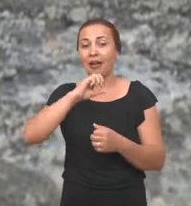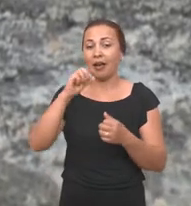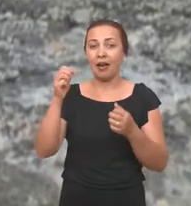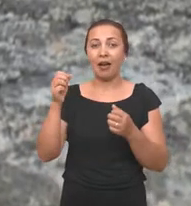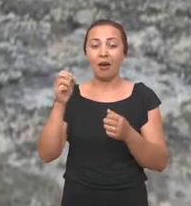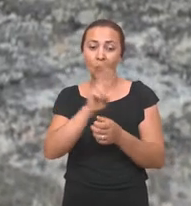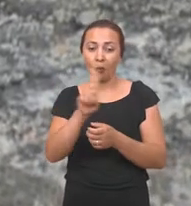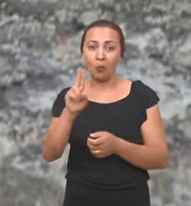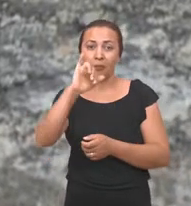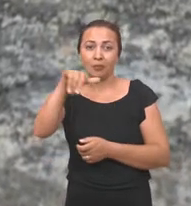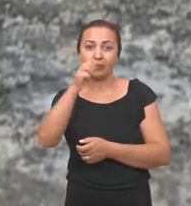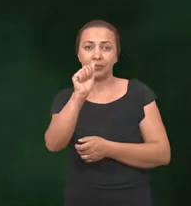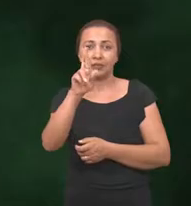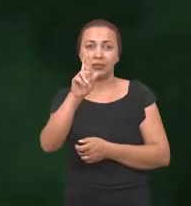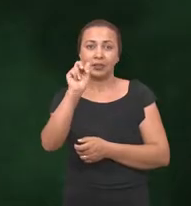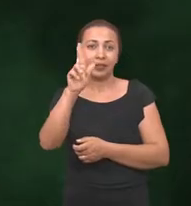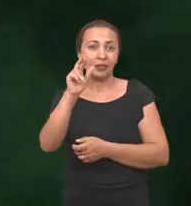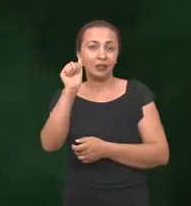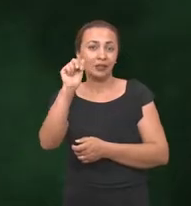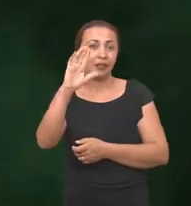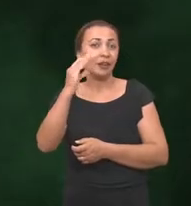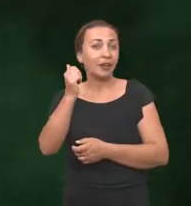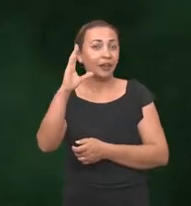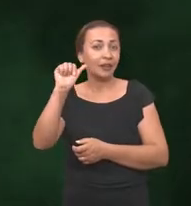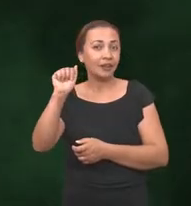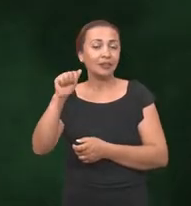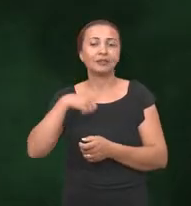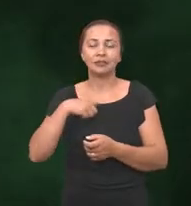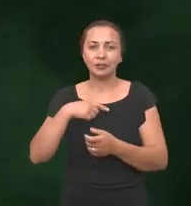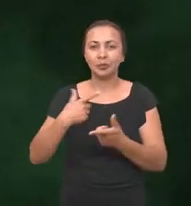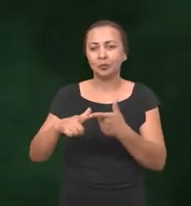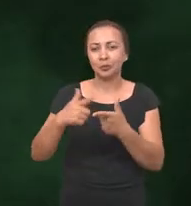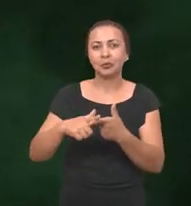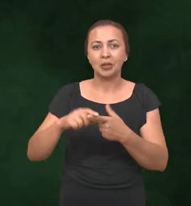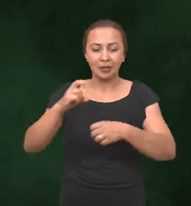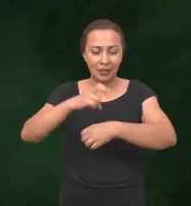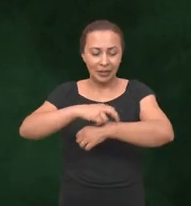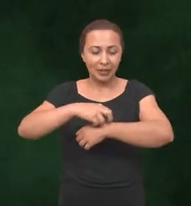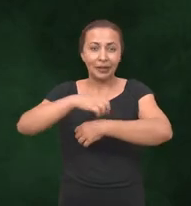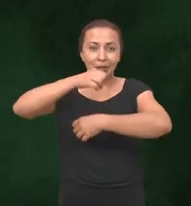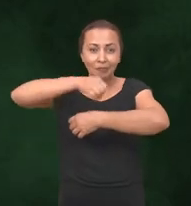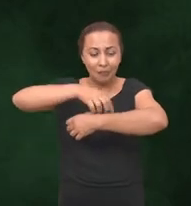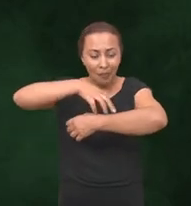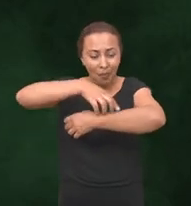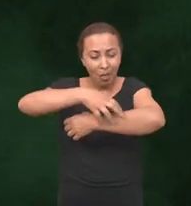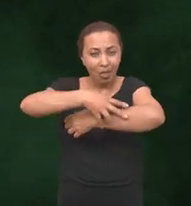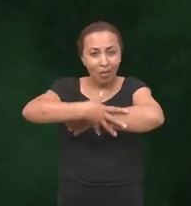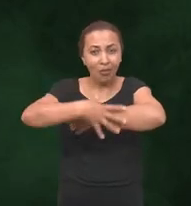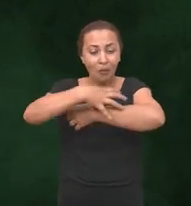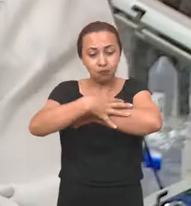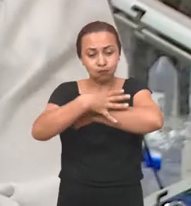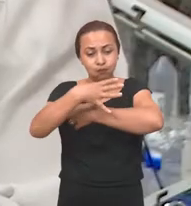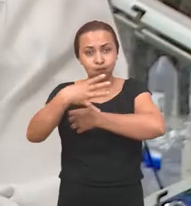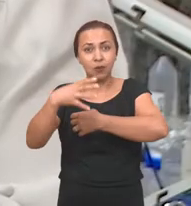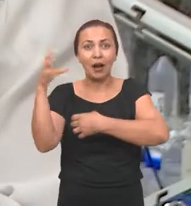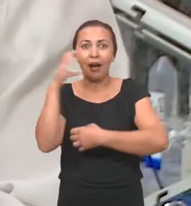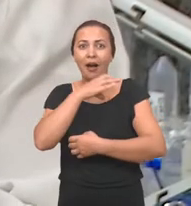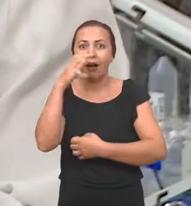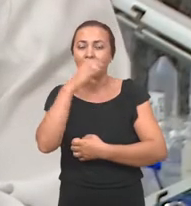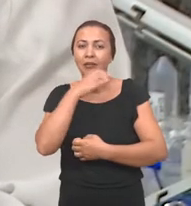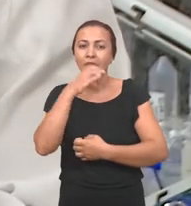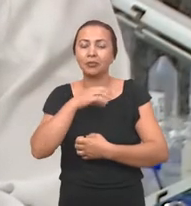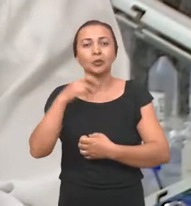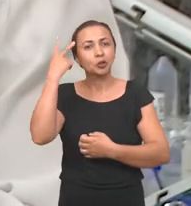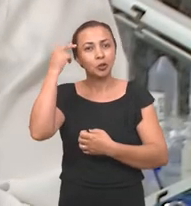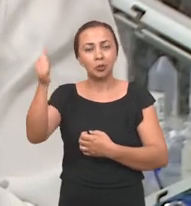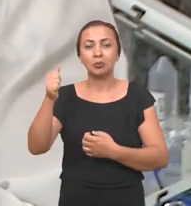por jararaca. Essas serpentes, elas têm uma característica de causar um dano tecidual local muito importante. E